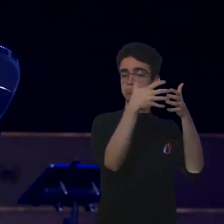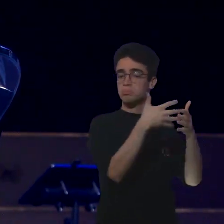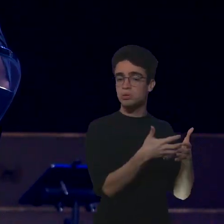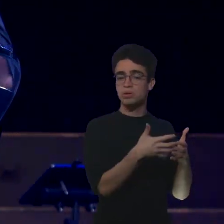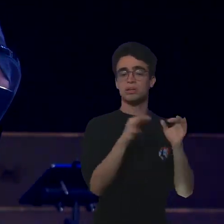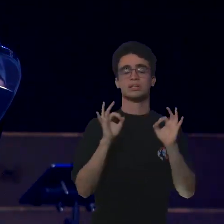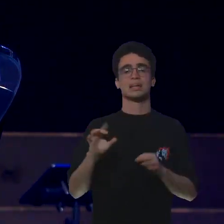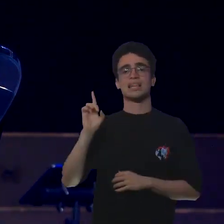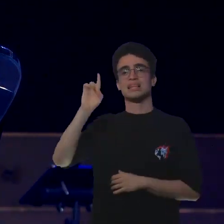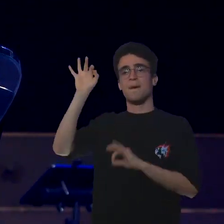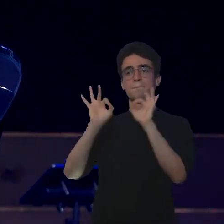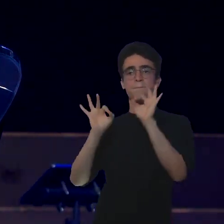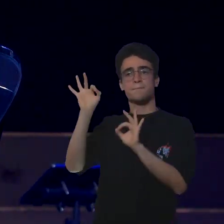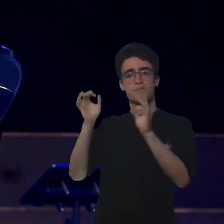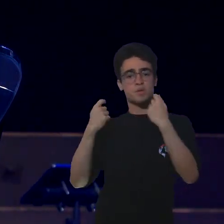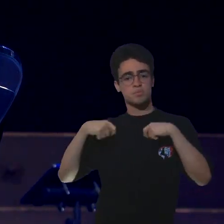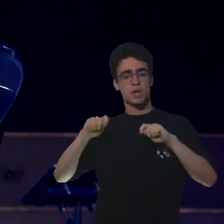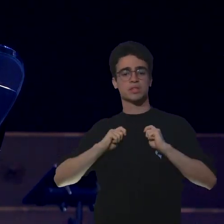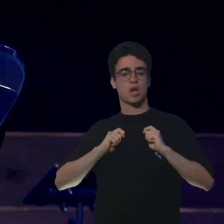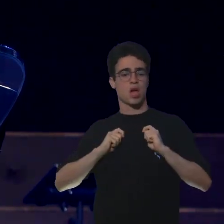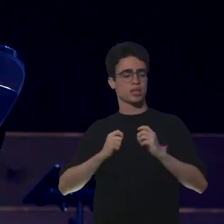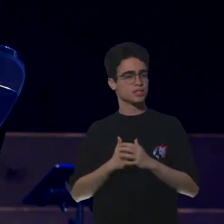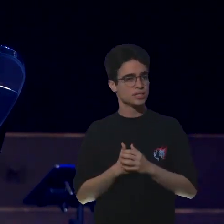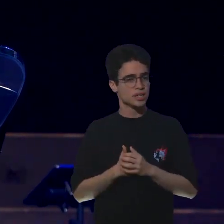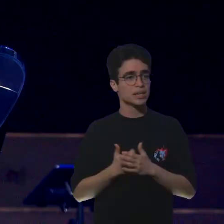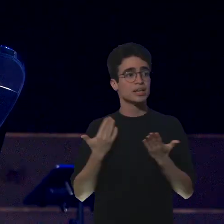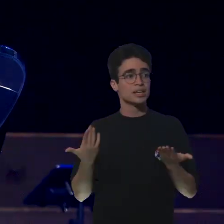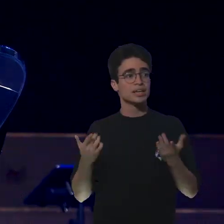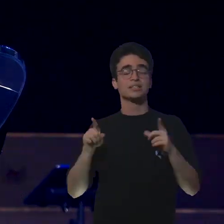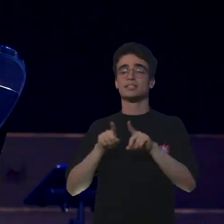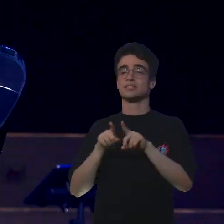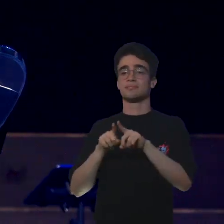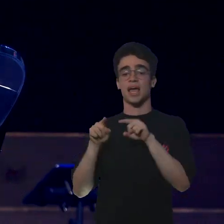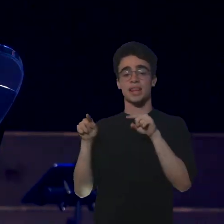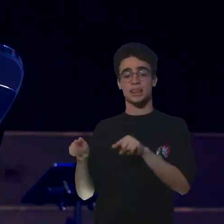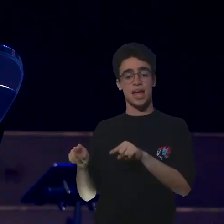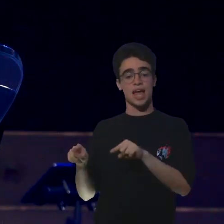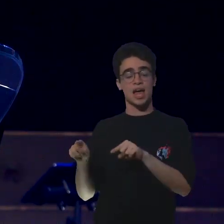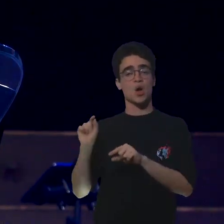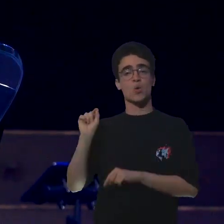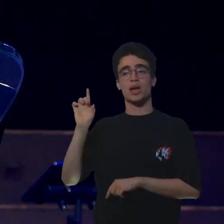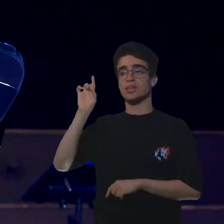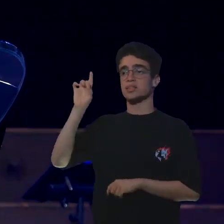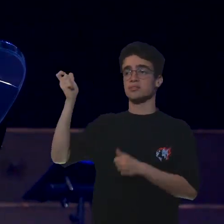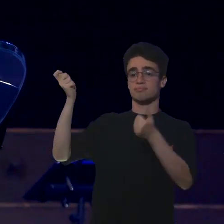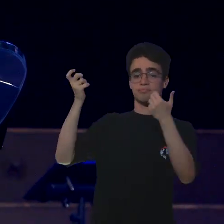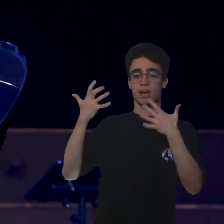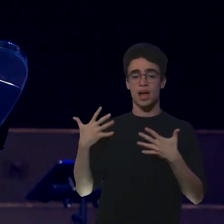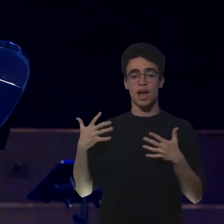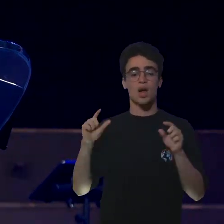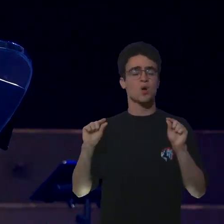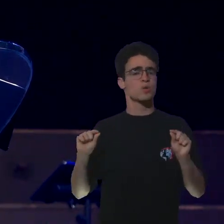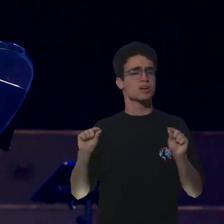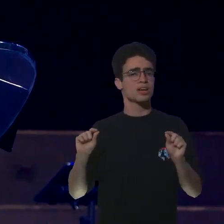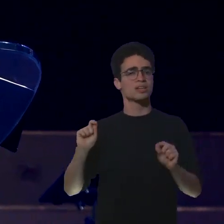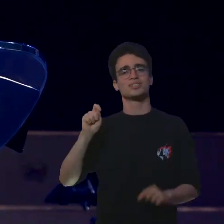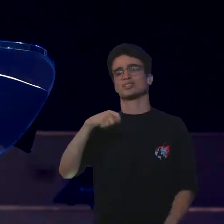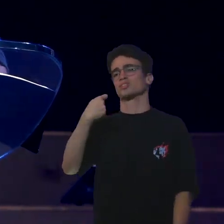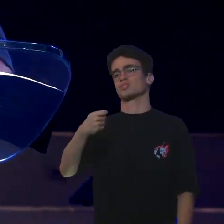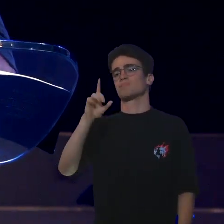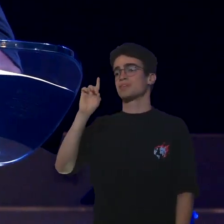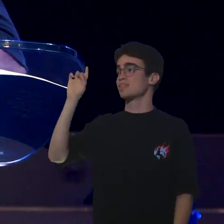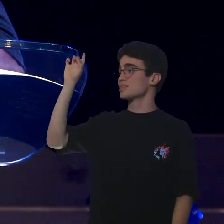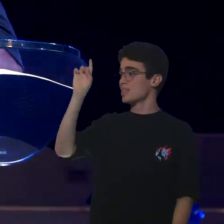Senhor tem para nós. E uma dessas coisas que Ele tem é a presença dEle